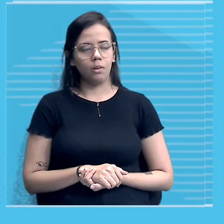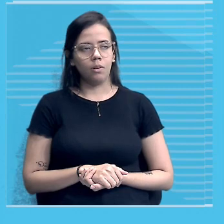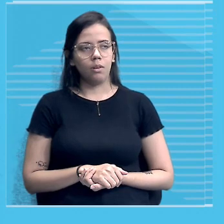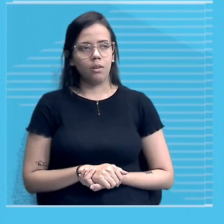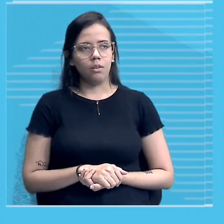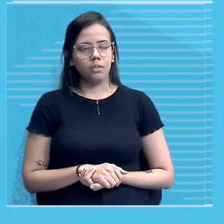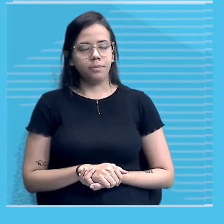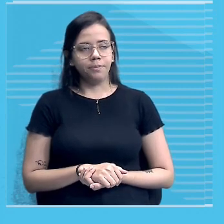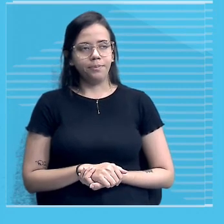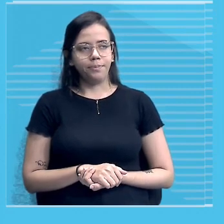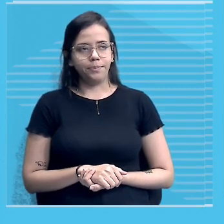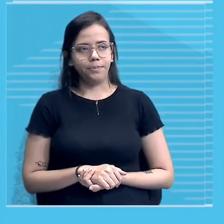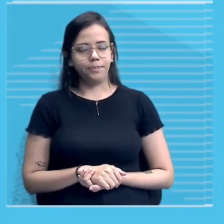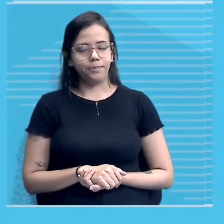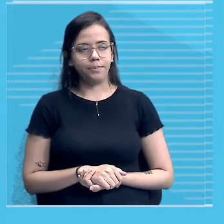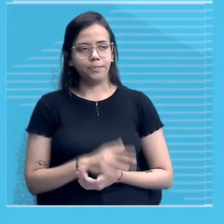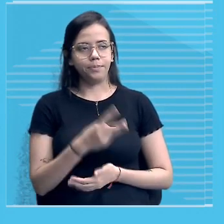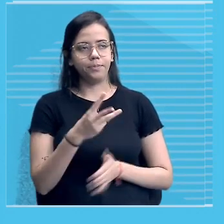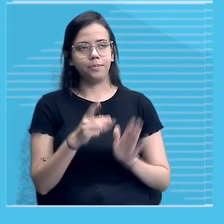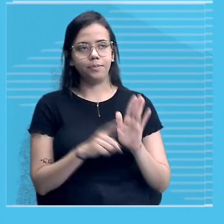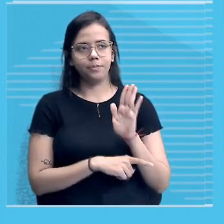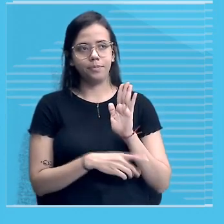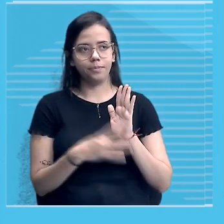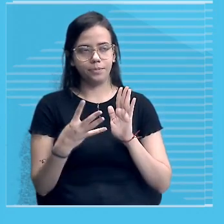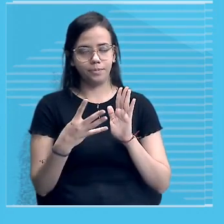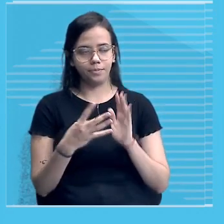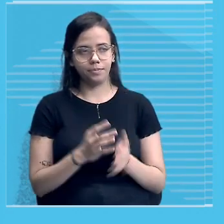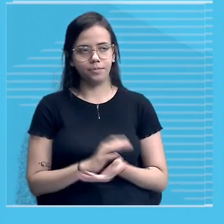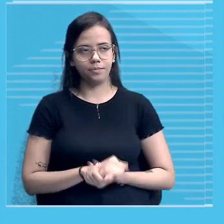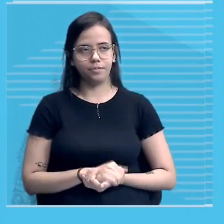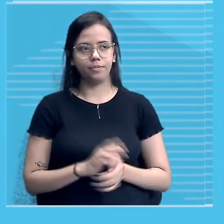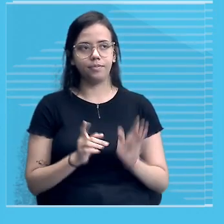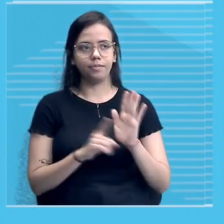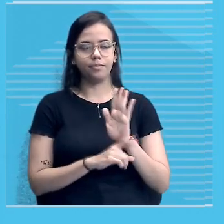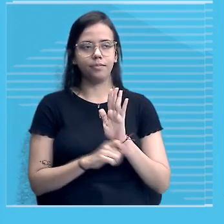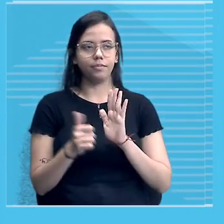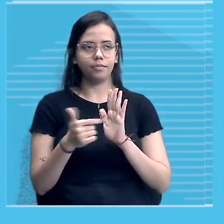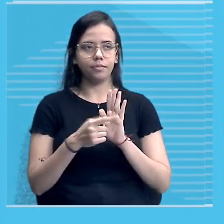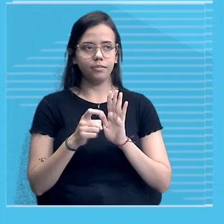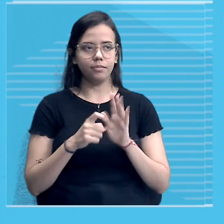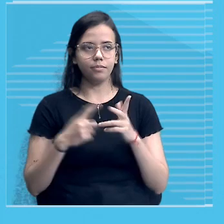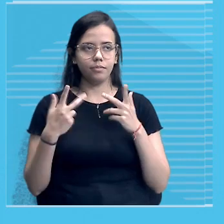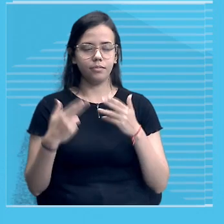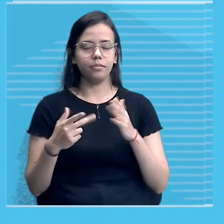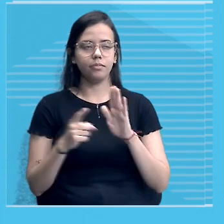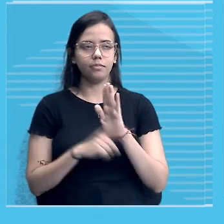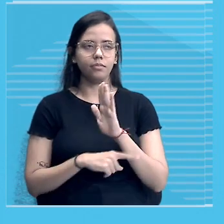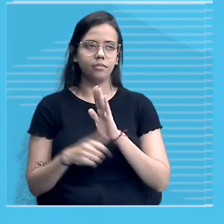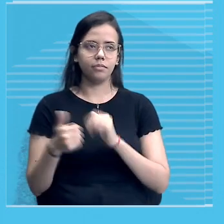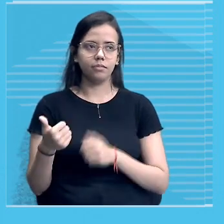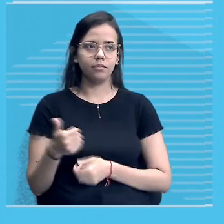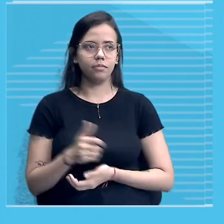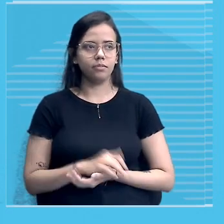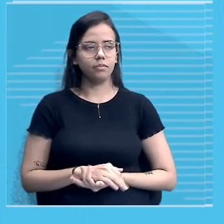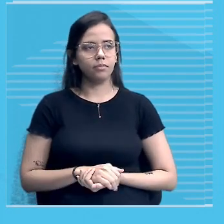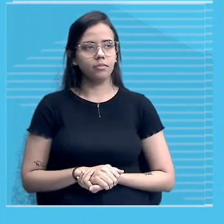3 - 4 - 12 x = -1